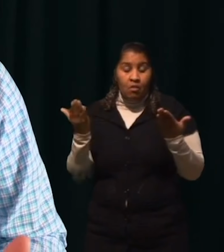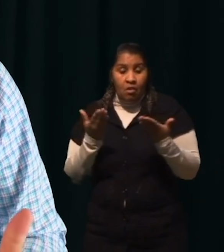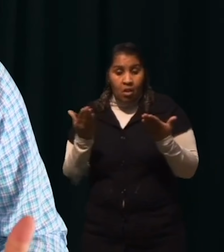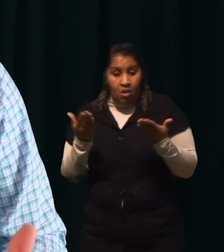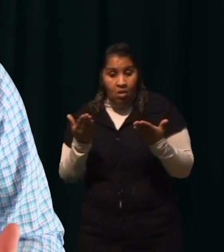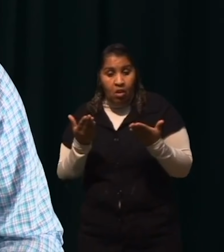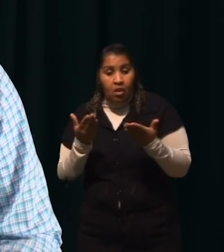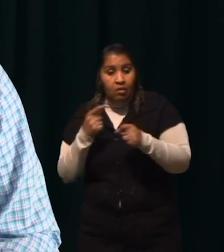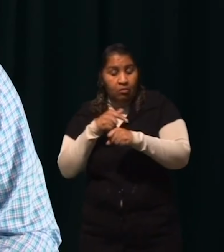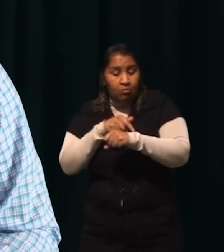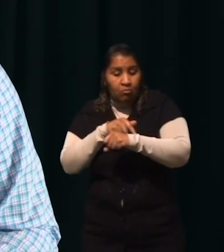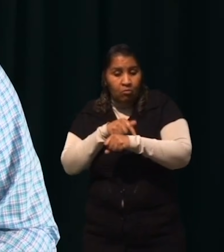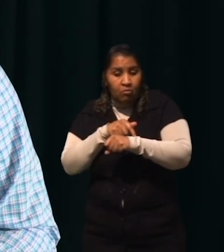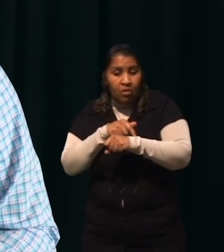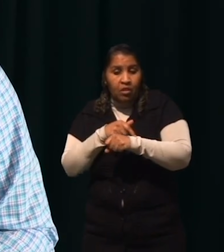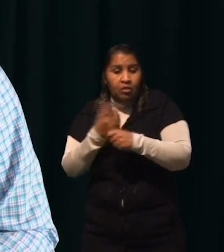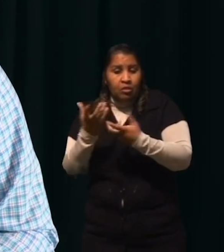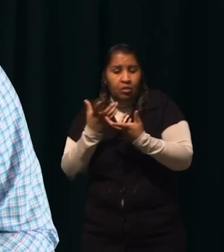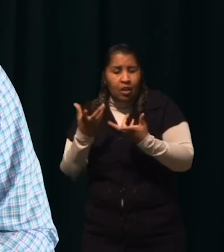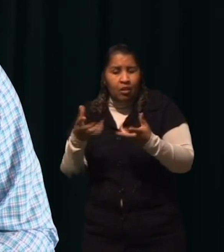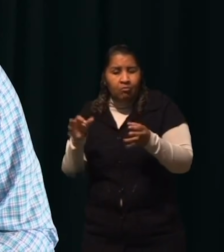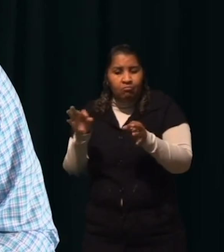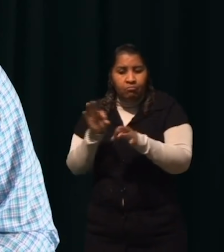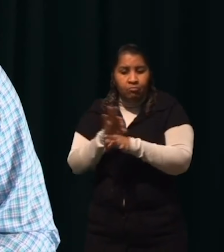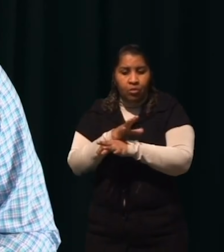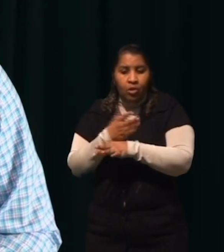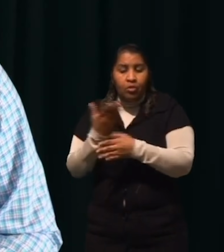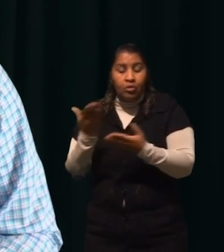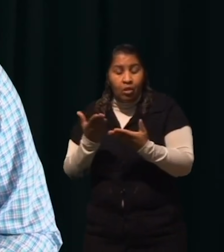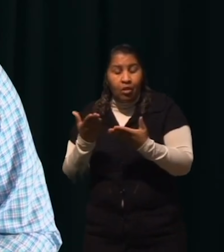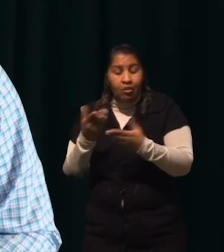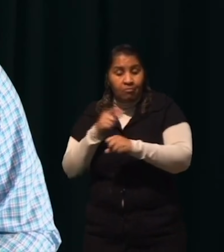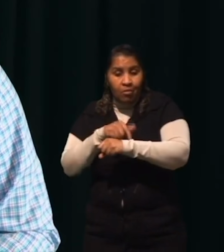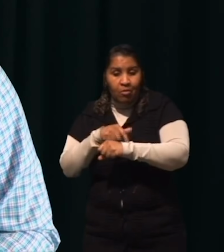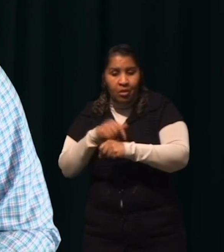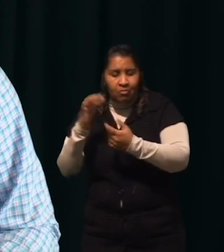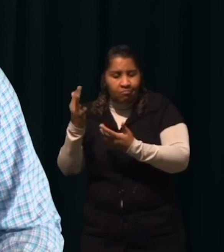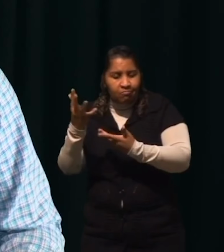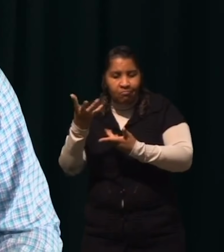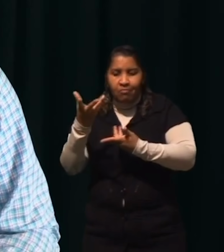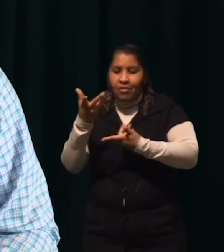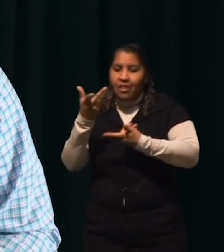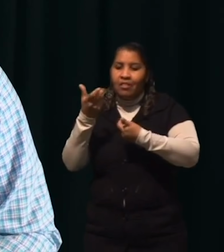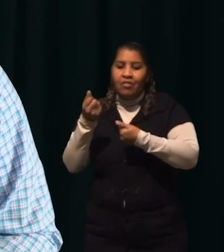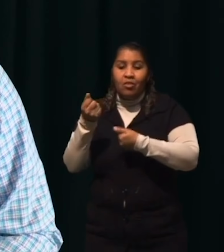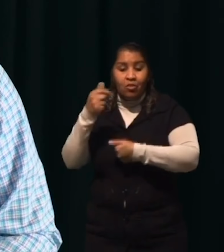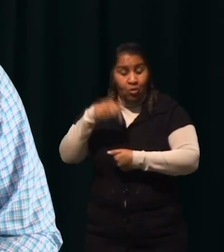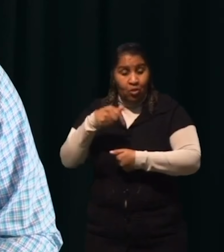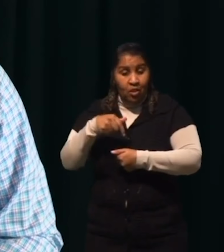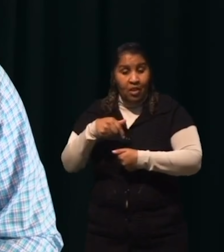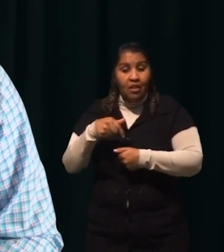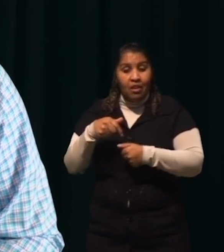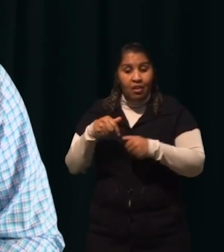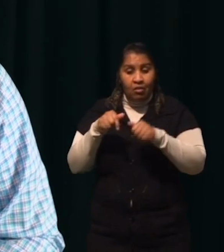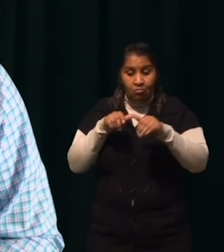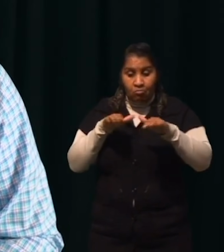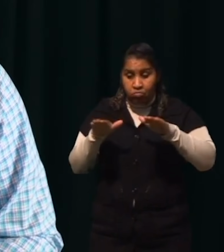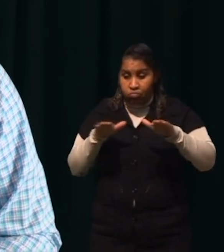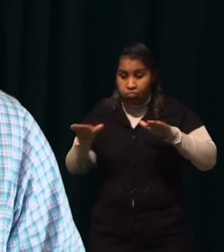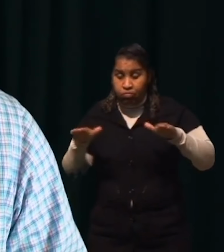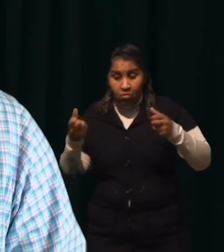eu quero encerrar esse momento tão maravilhoso e magnífico que nós vivemos aqui no Drive-In